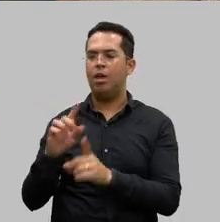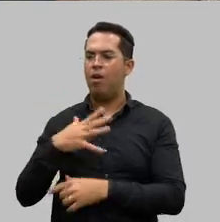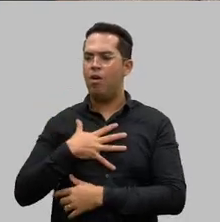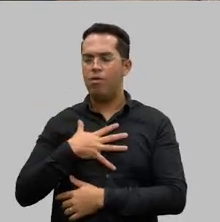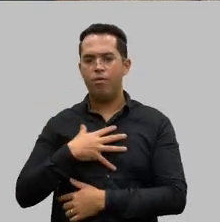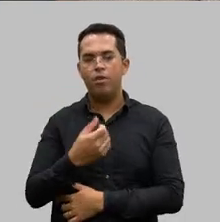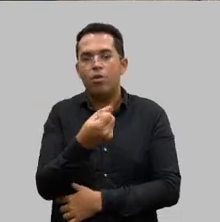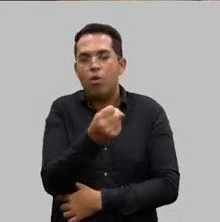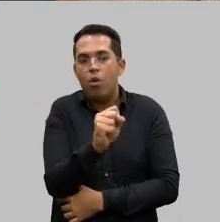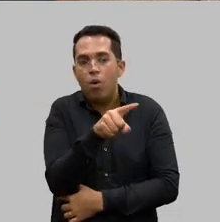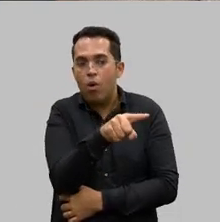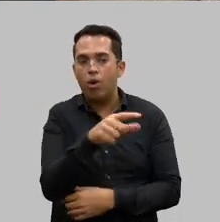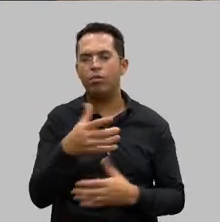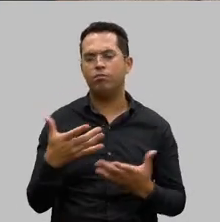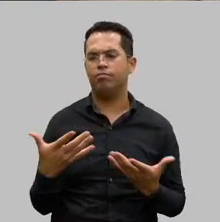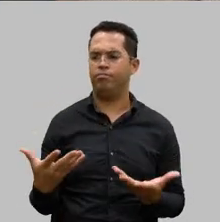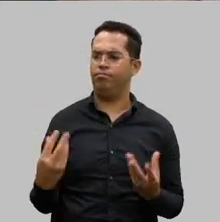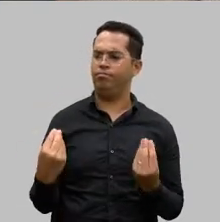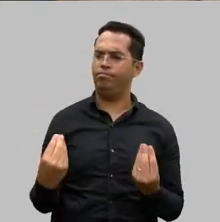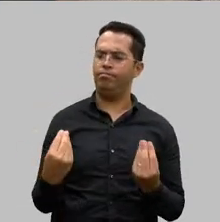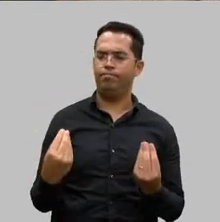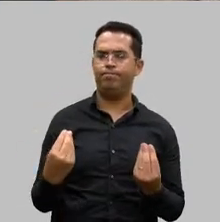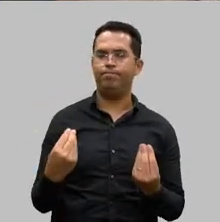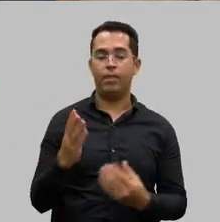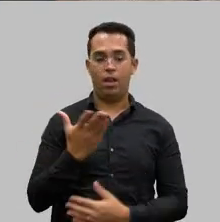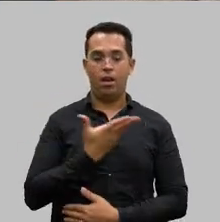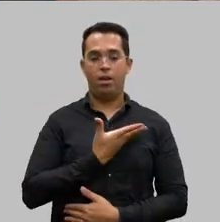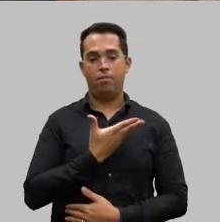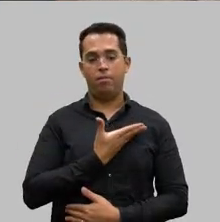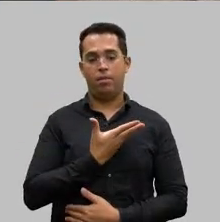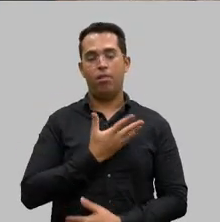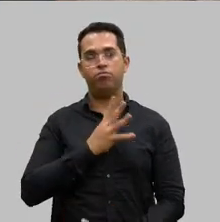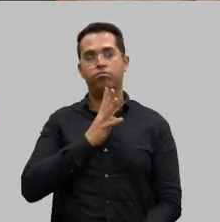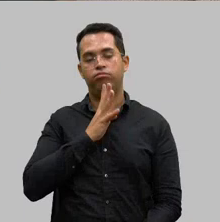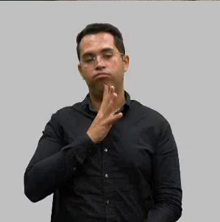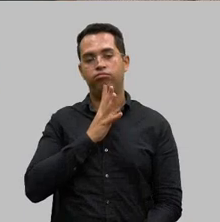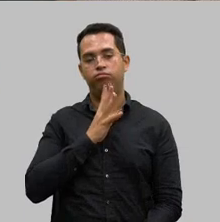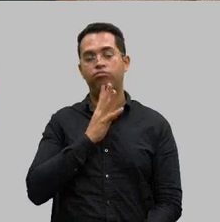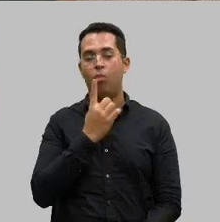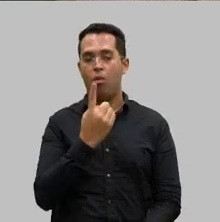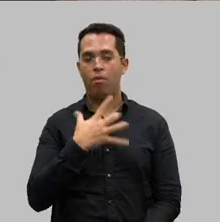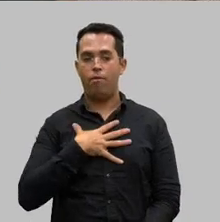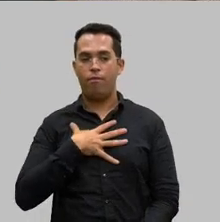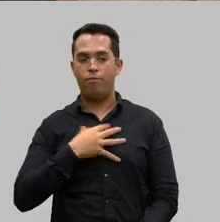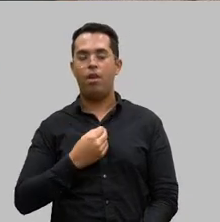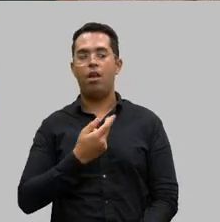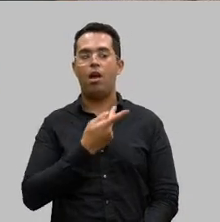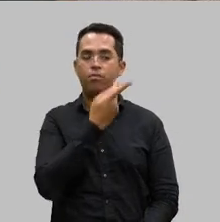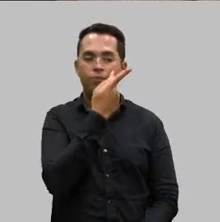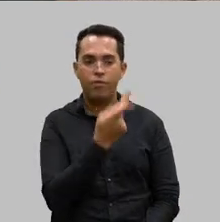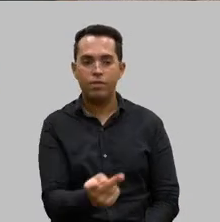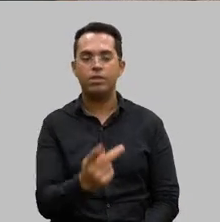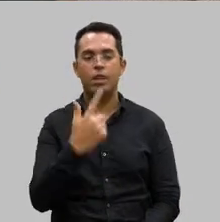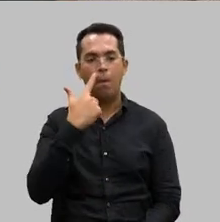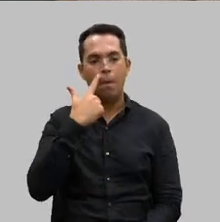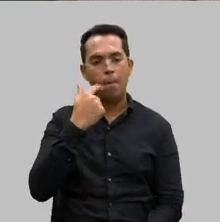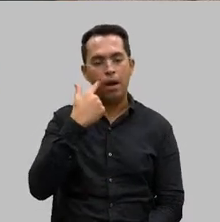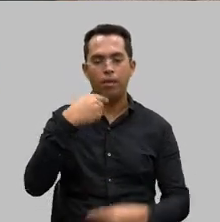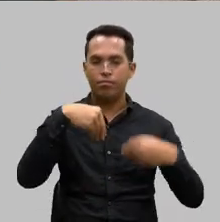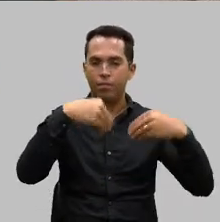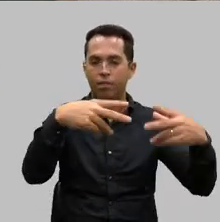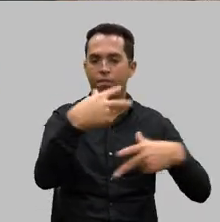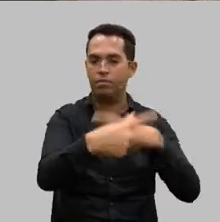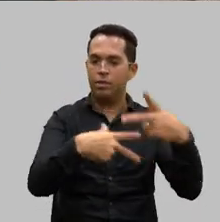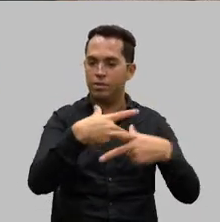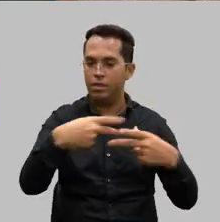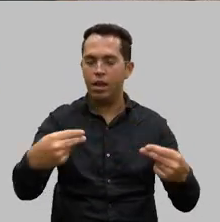paciente que era meu amigo a família minha amiga uma filha ia lá visitar o pai eventualmente levava o presente levava uma comidinha lá pro